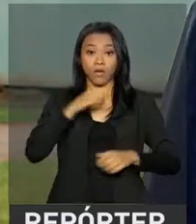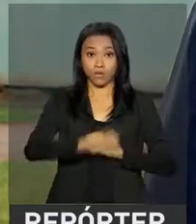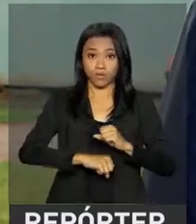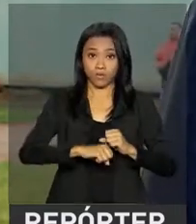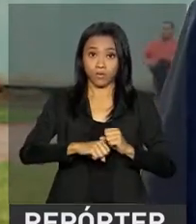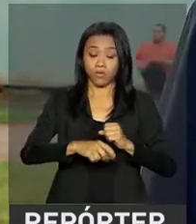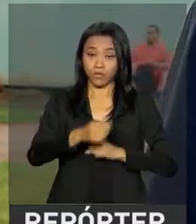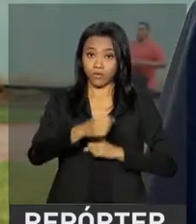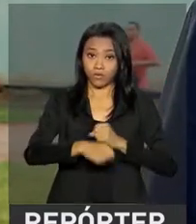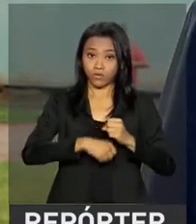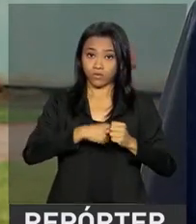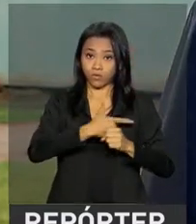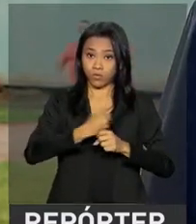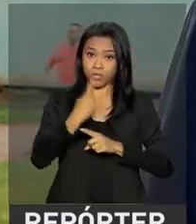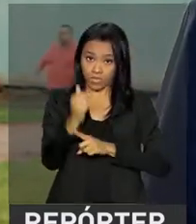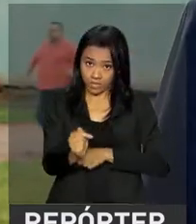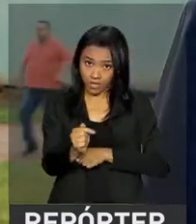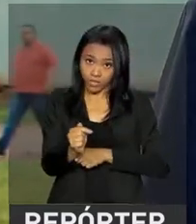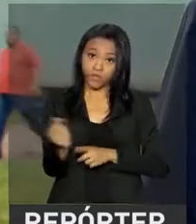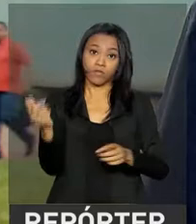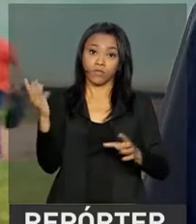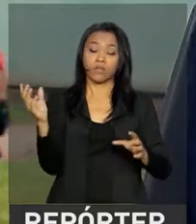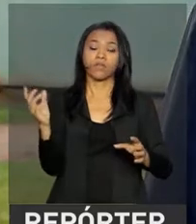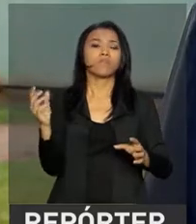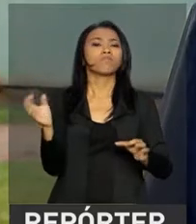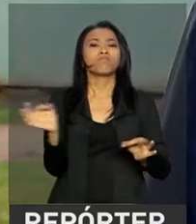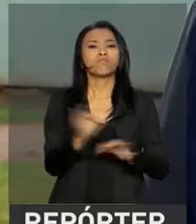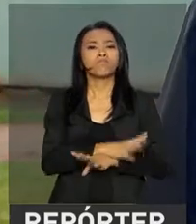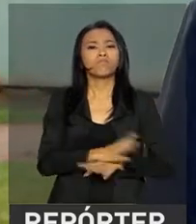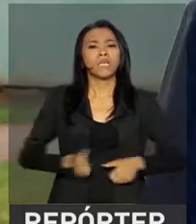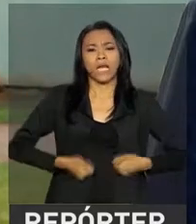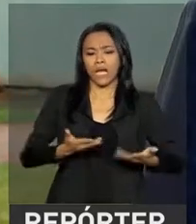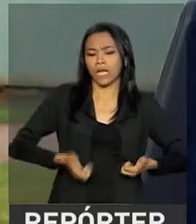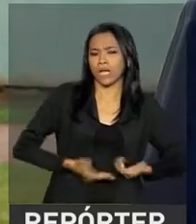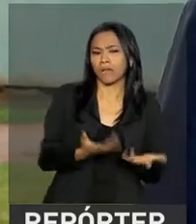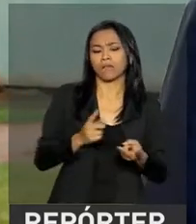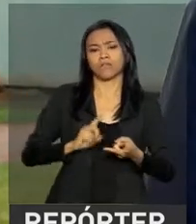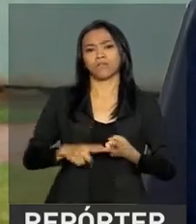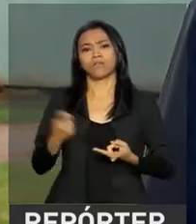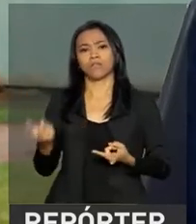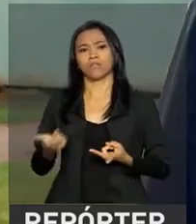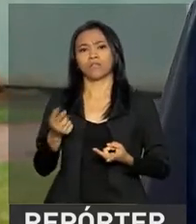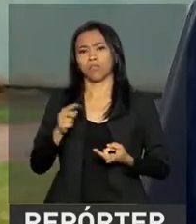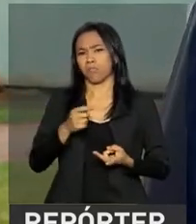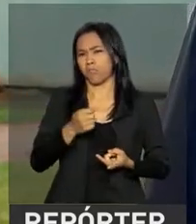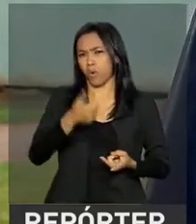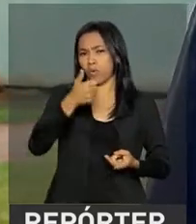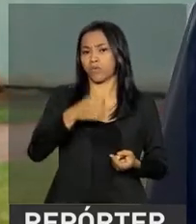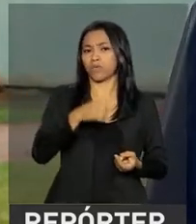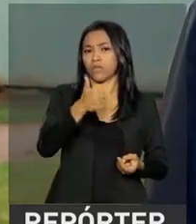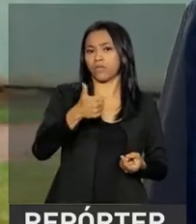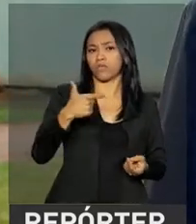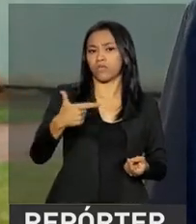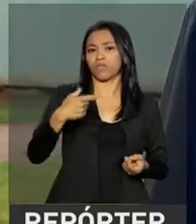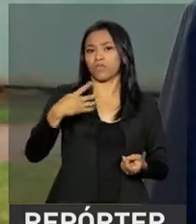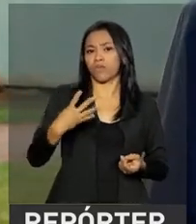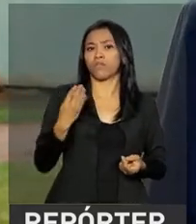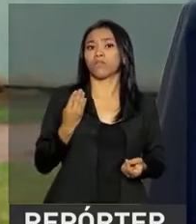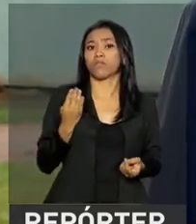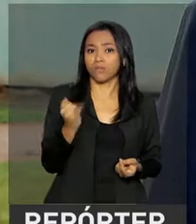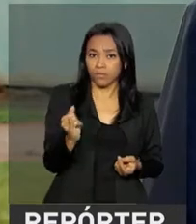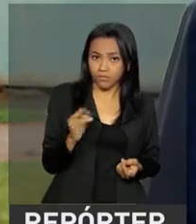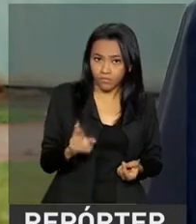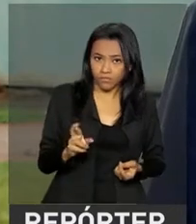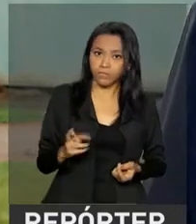2017 com saldo negativo nas contas públicas, despesas maiores do que receitas de pouco mais do que 124 bilhões